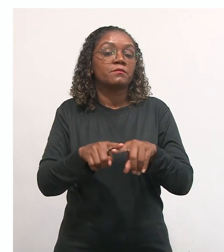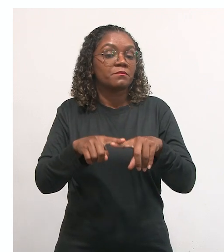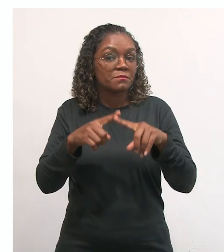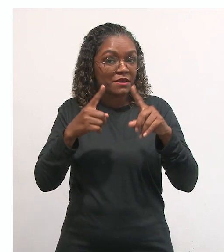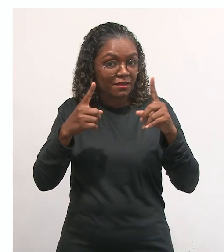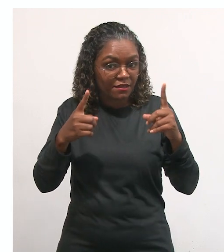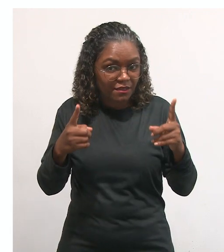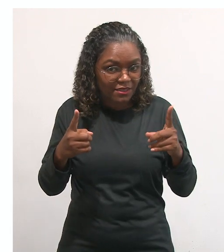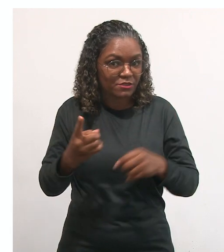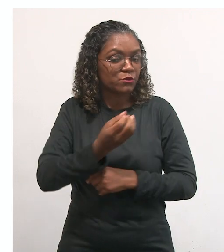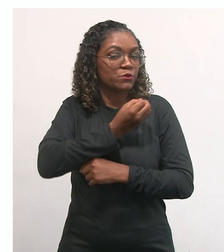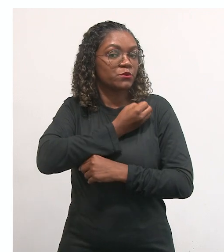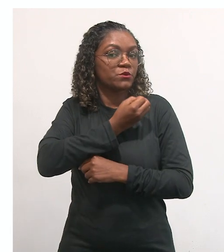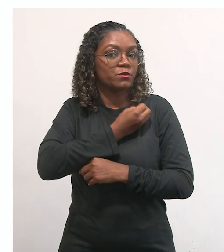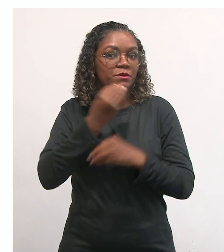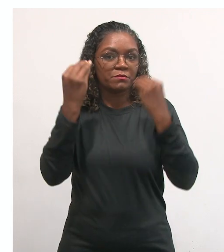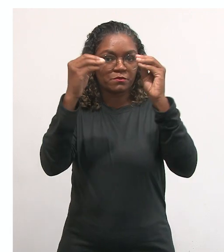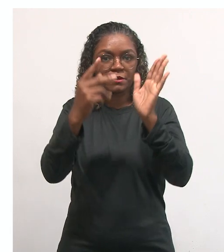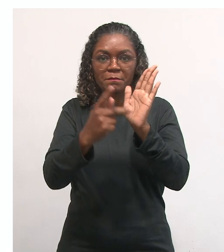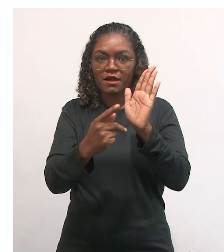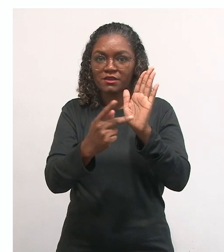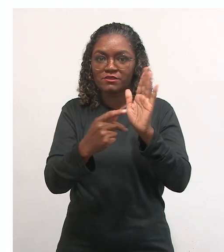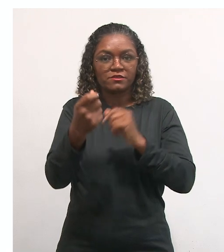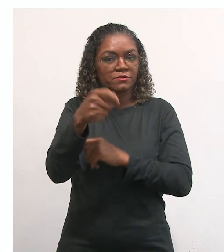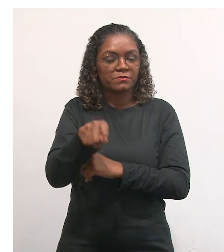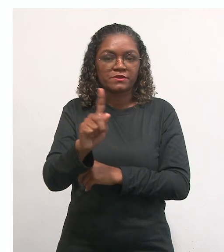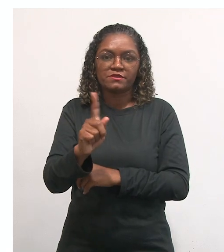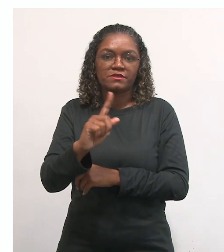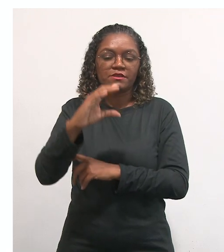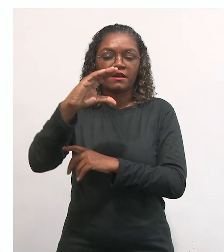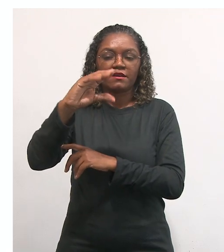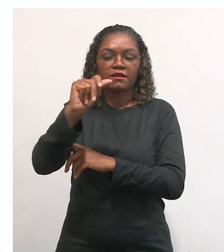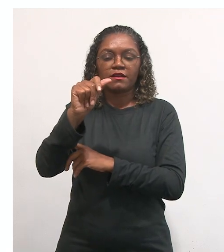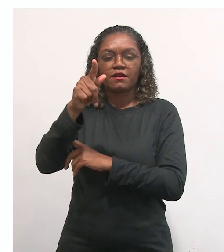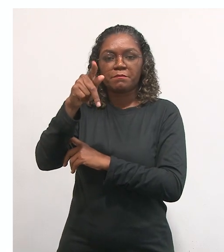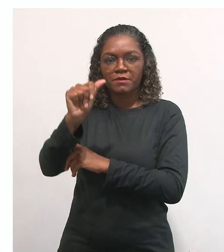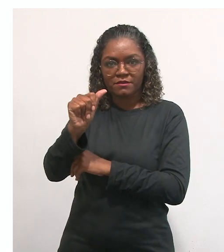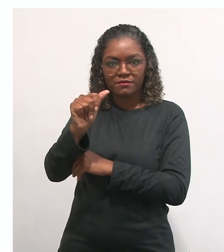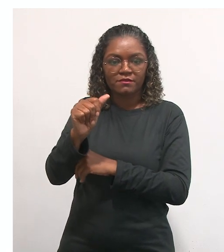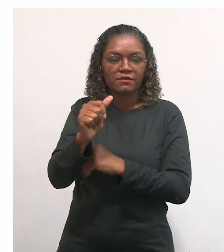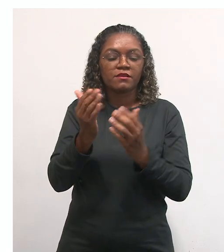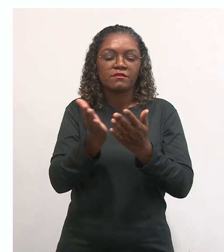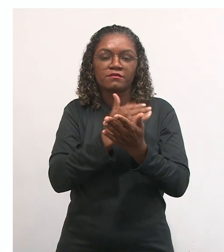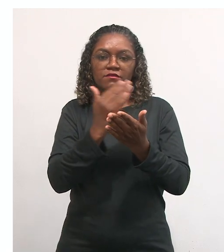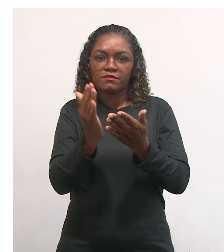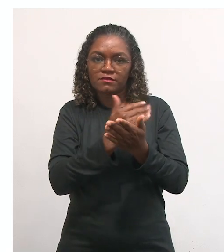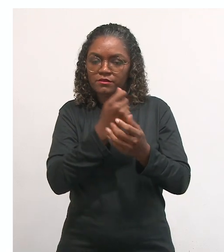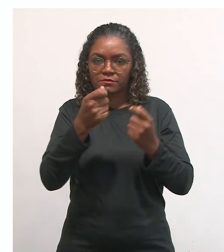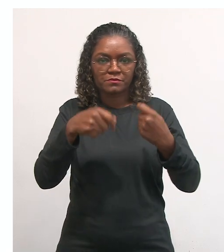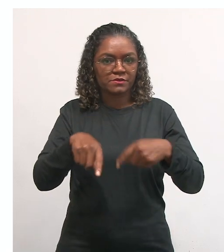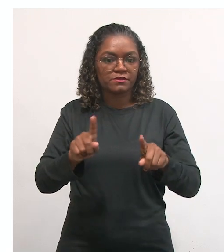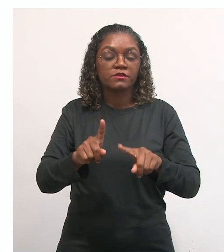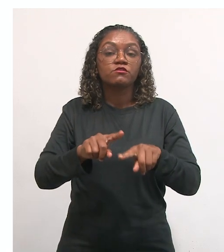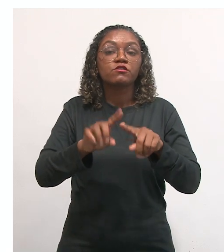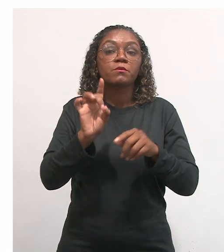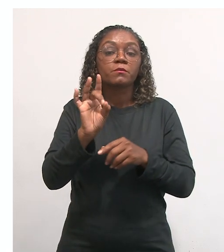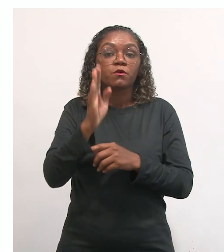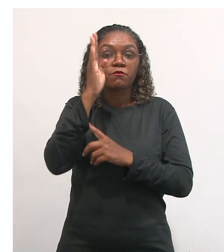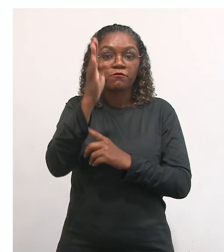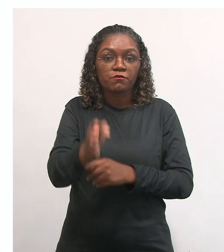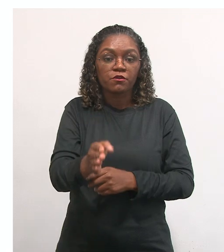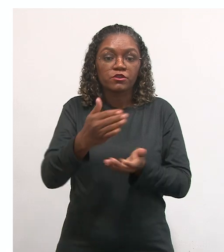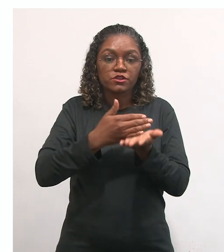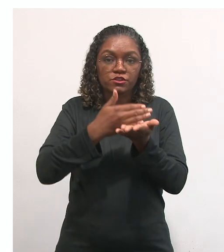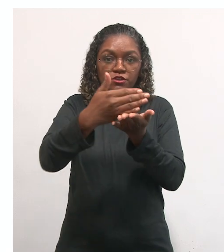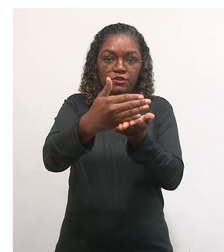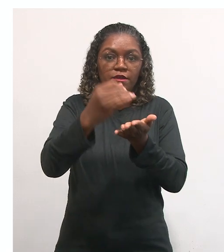colocar a numeração nem na capa nem na contracapa e a numeração ela começa a contar lá onde tem a introdução